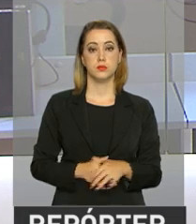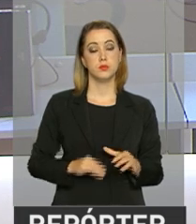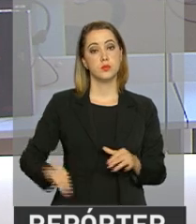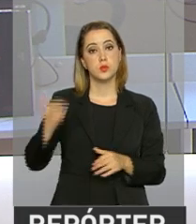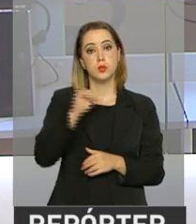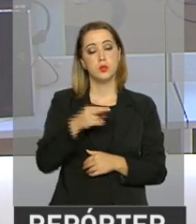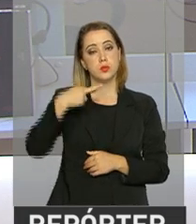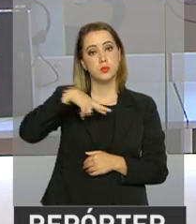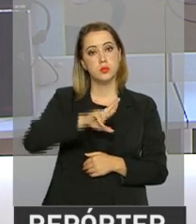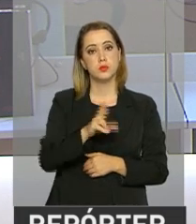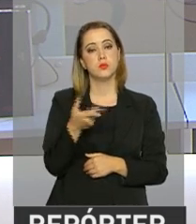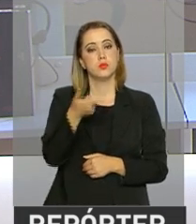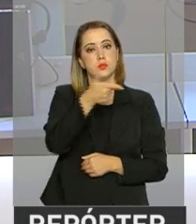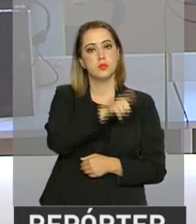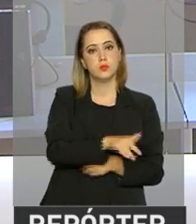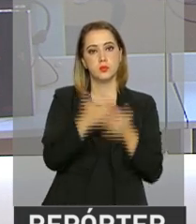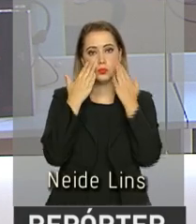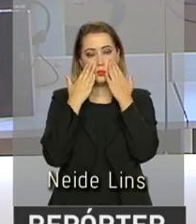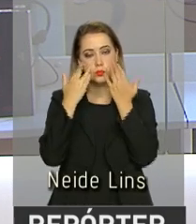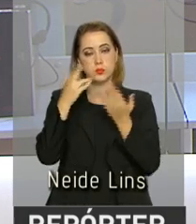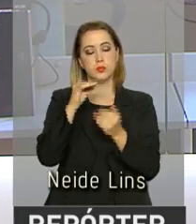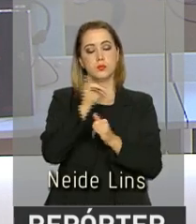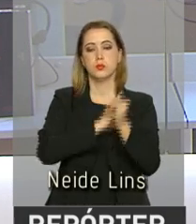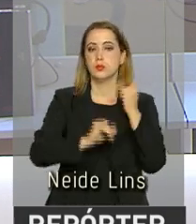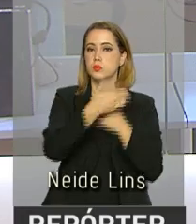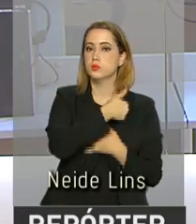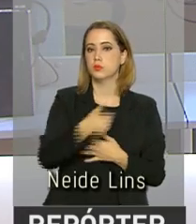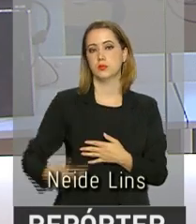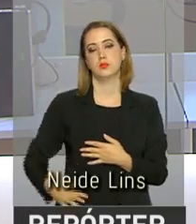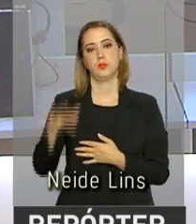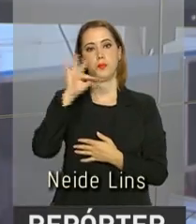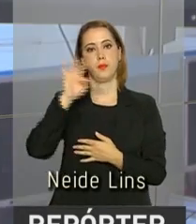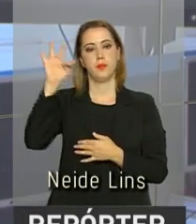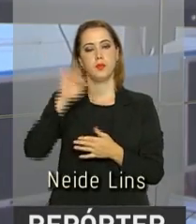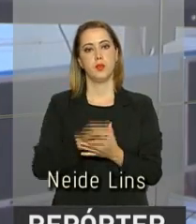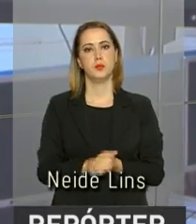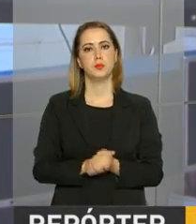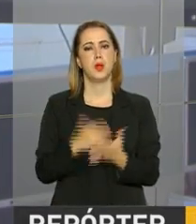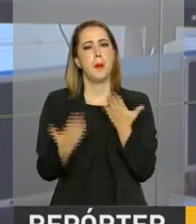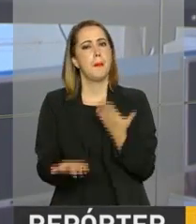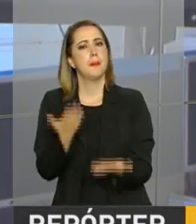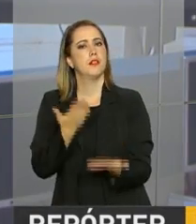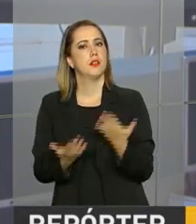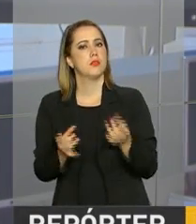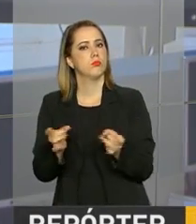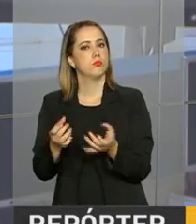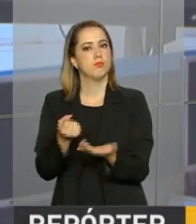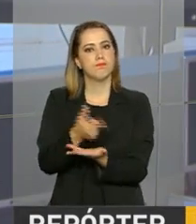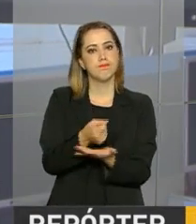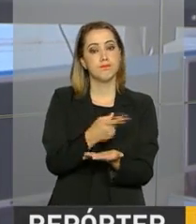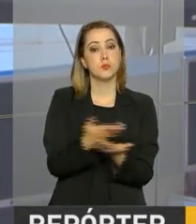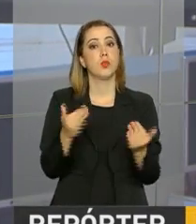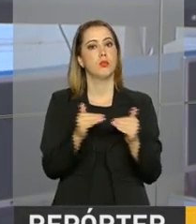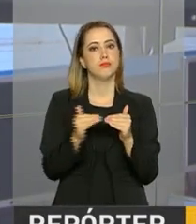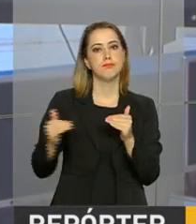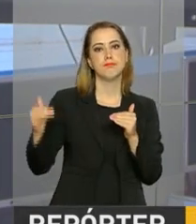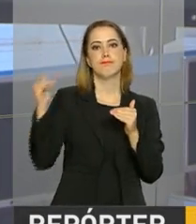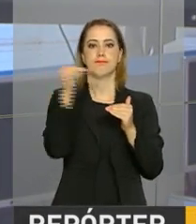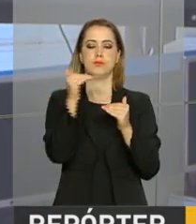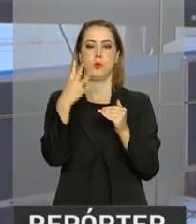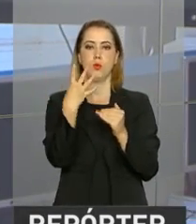Olá o repórter NBR está de volta com as notícias do governo federal a balança comercial brasileira alcançou o